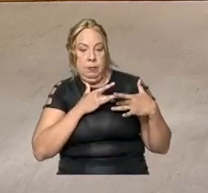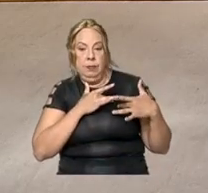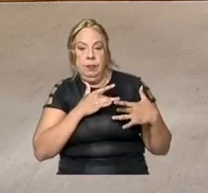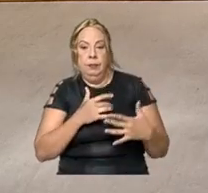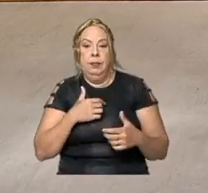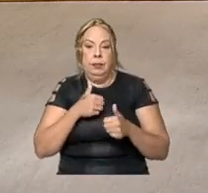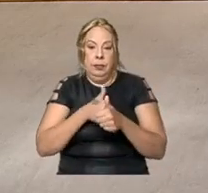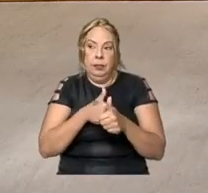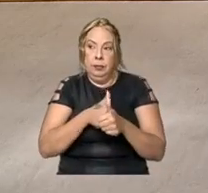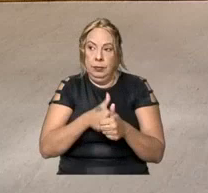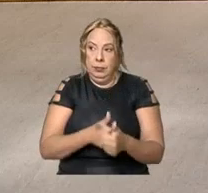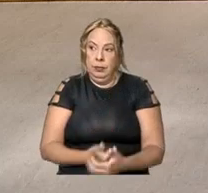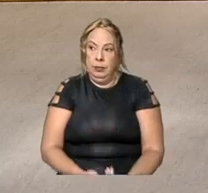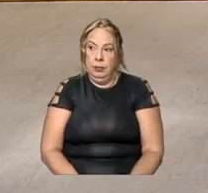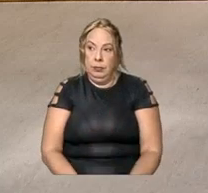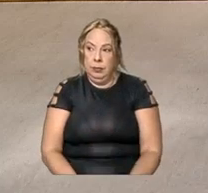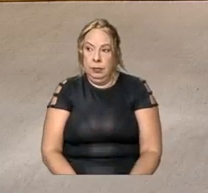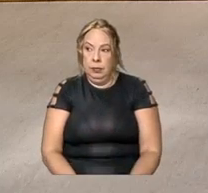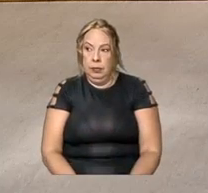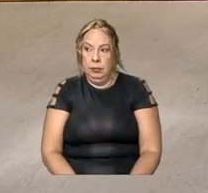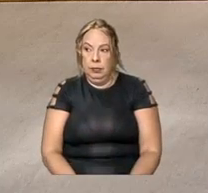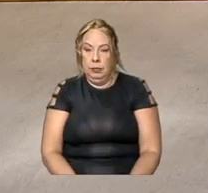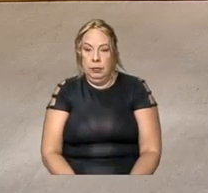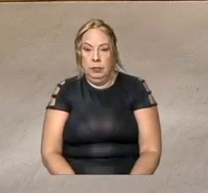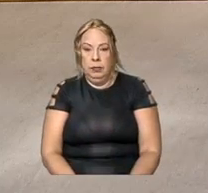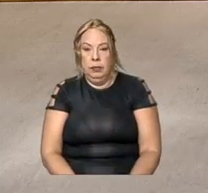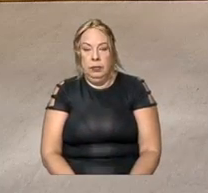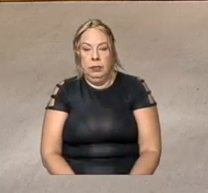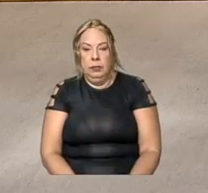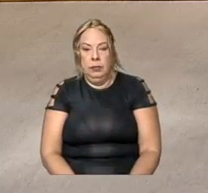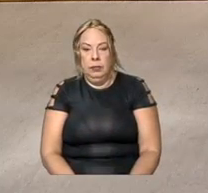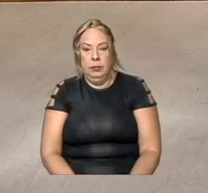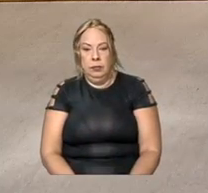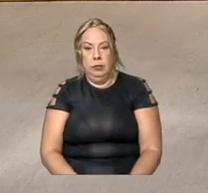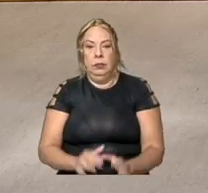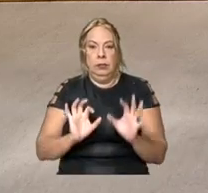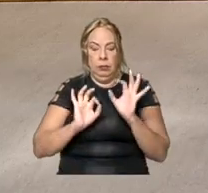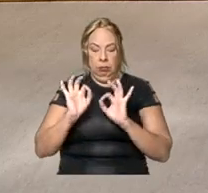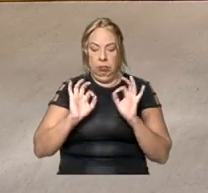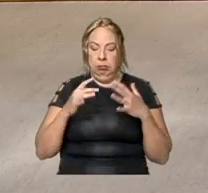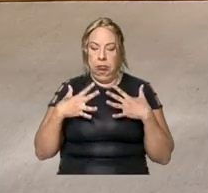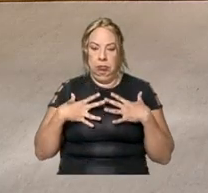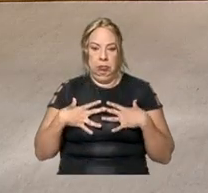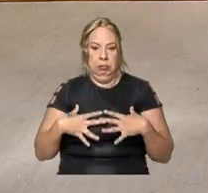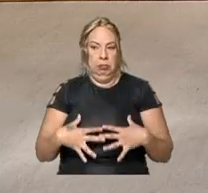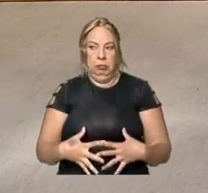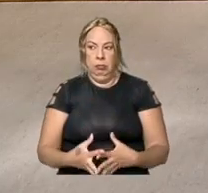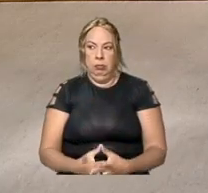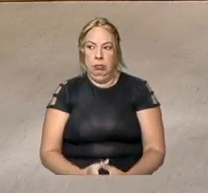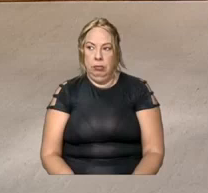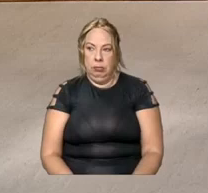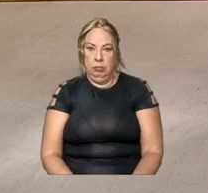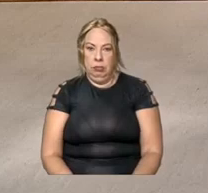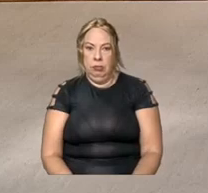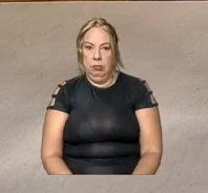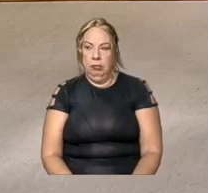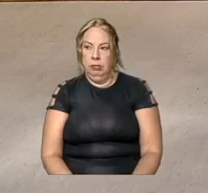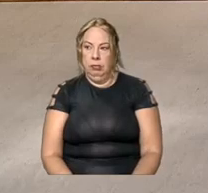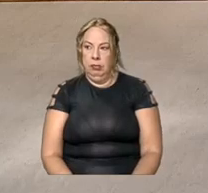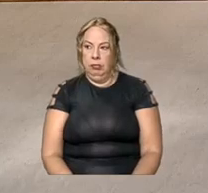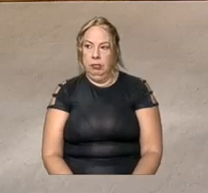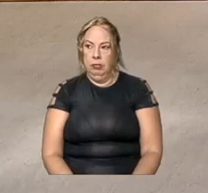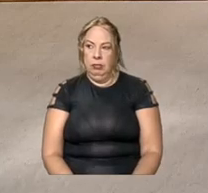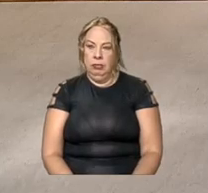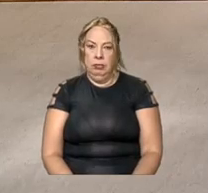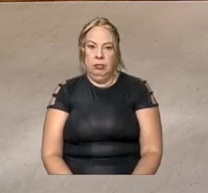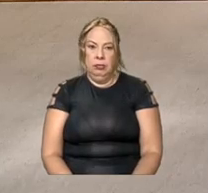que tá acompanhando aí, que essas são algumas aplicações que deixam elegante, né? Uma t-shirt. Lá, gostou bastante. Você vai...